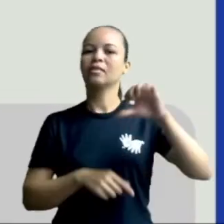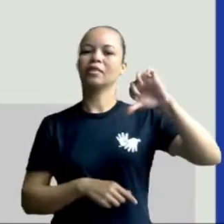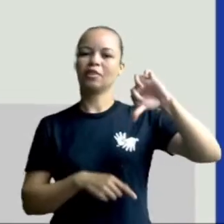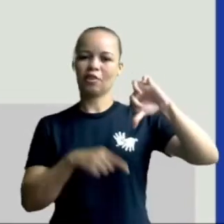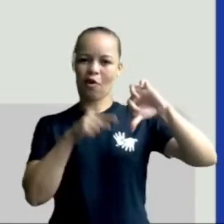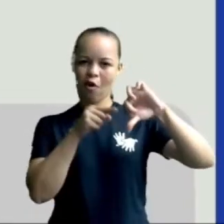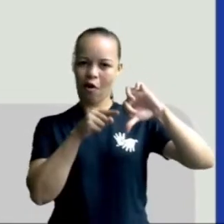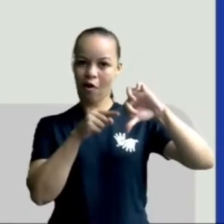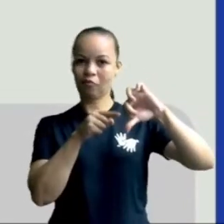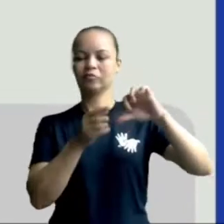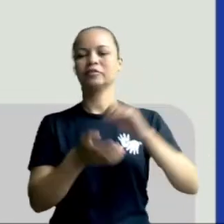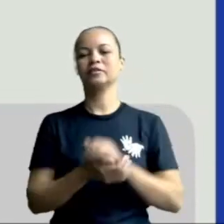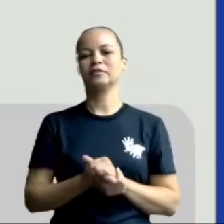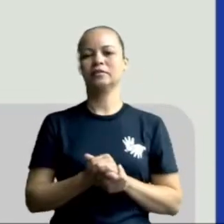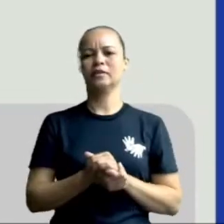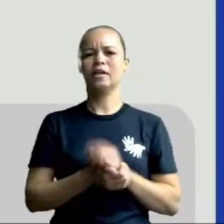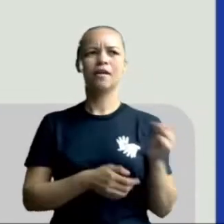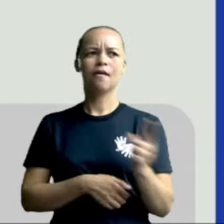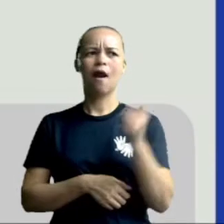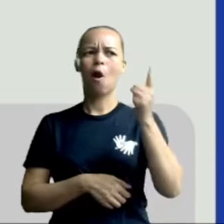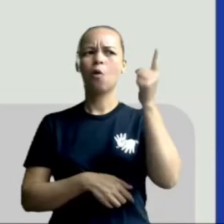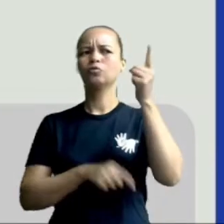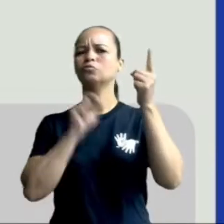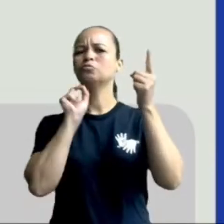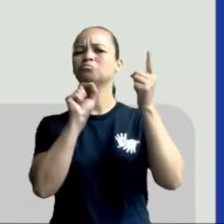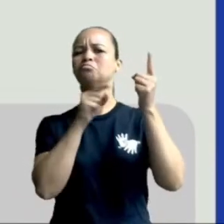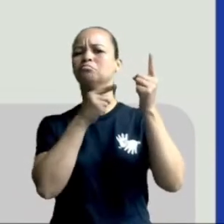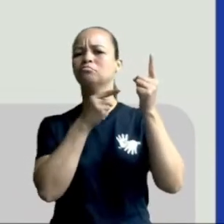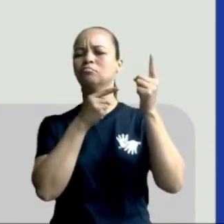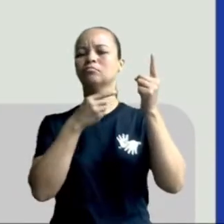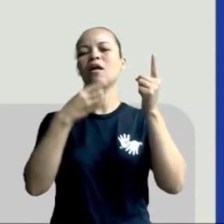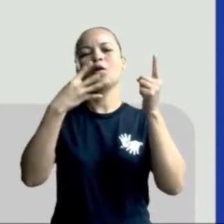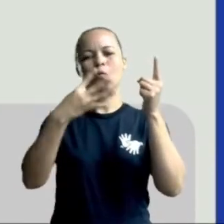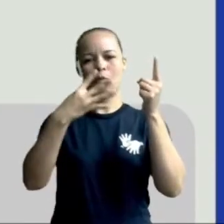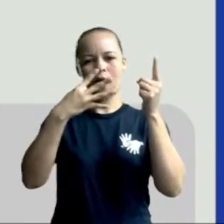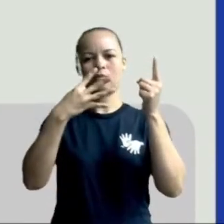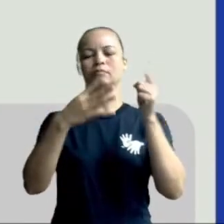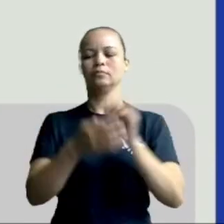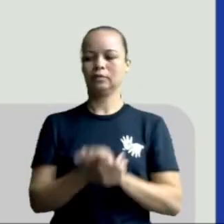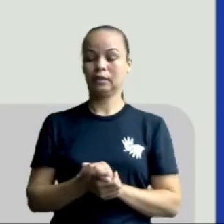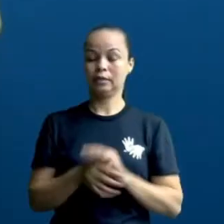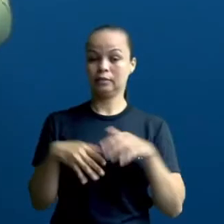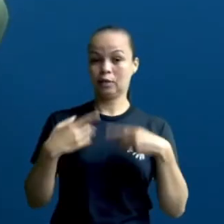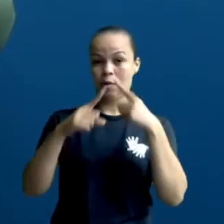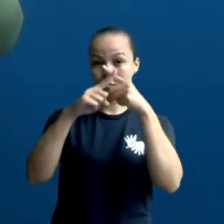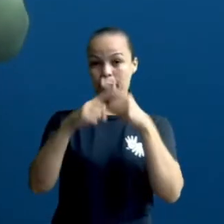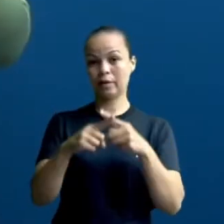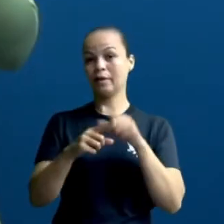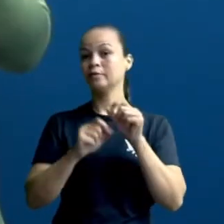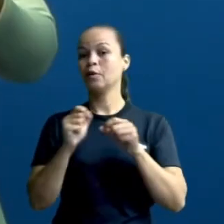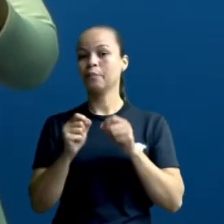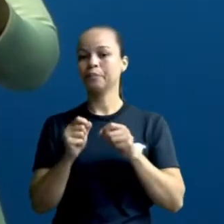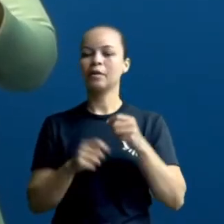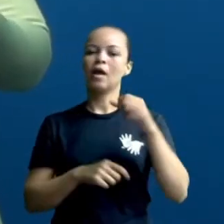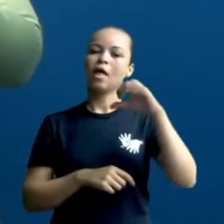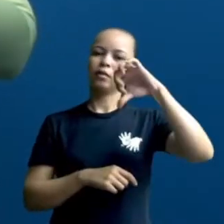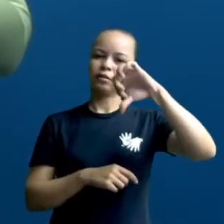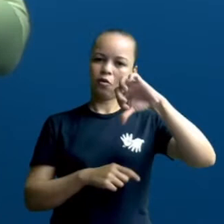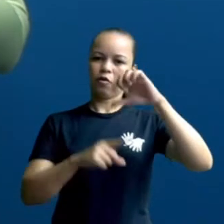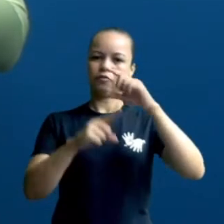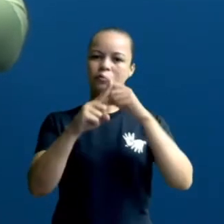9. E quem é a minha altura? 4. Então, a minha multiplicação vai ficar